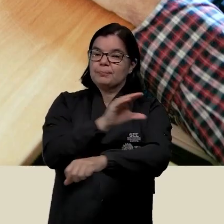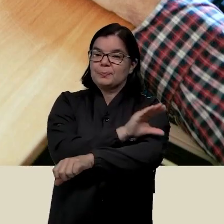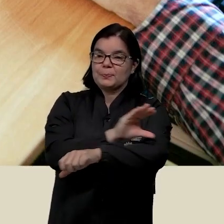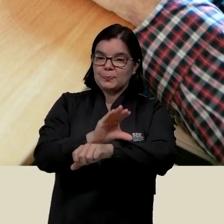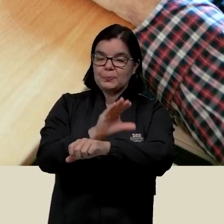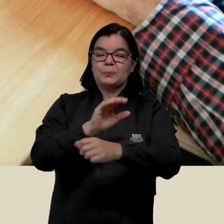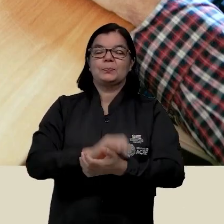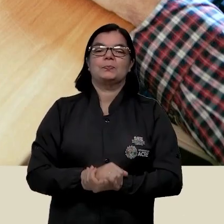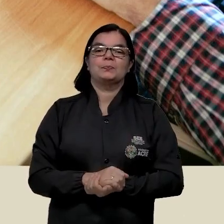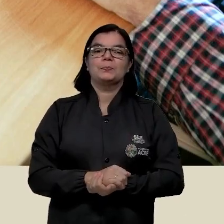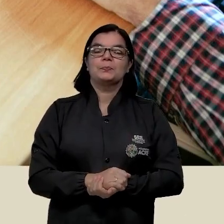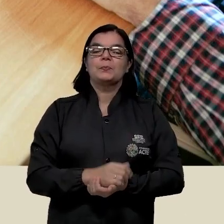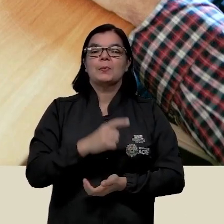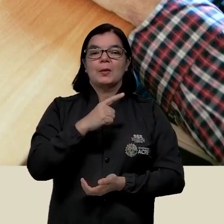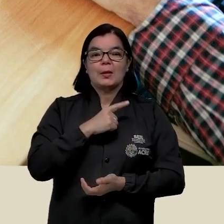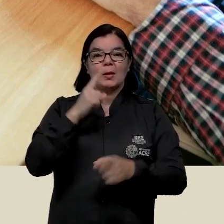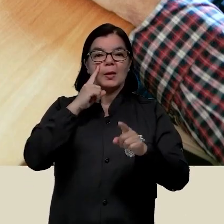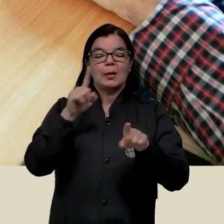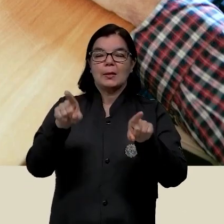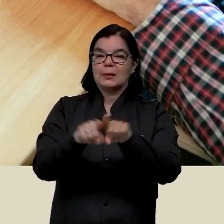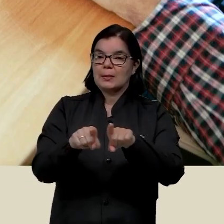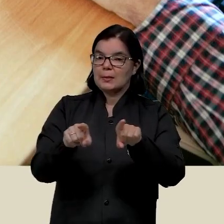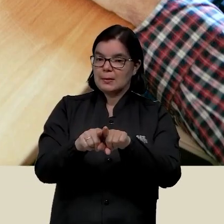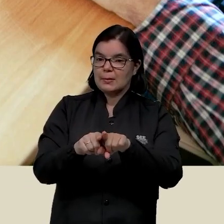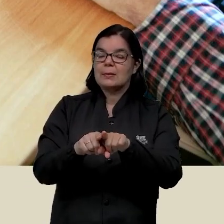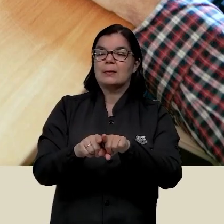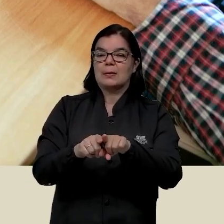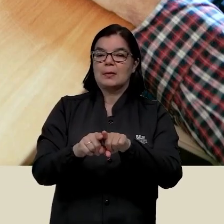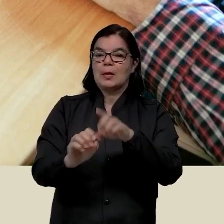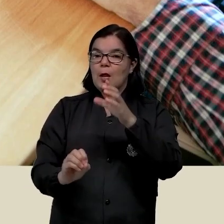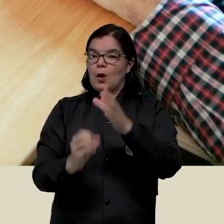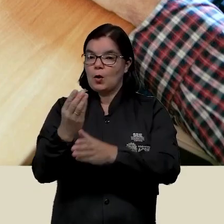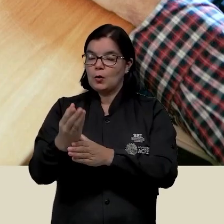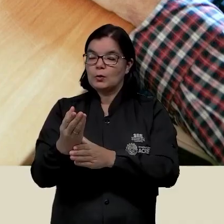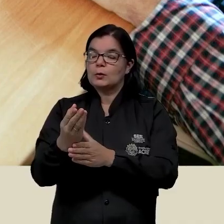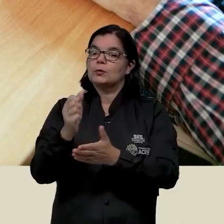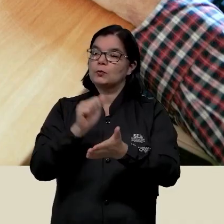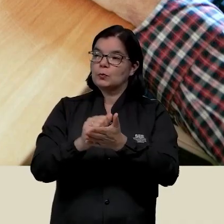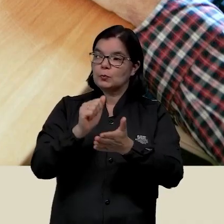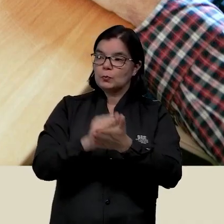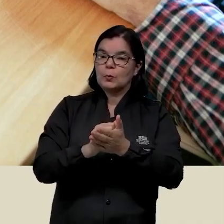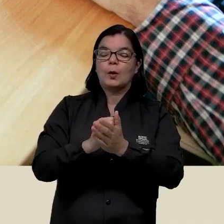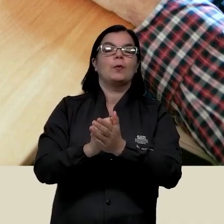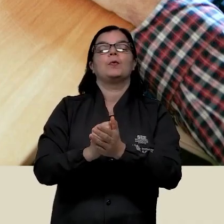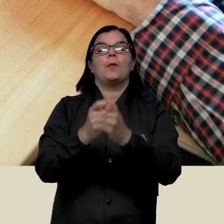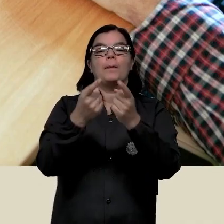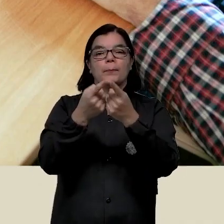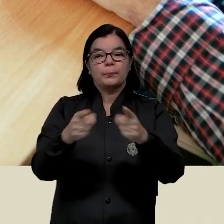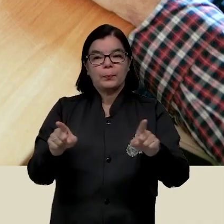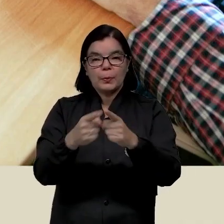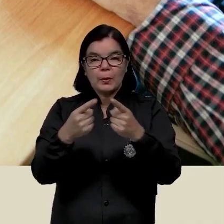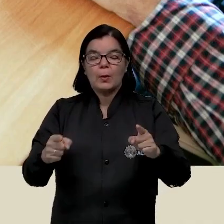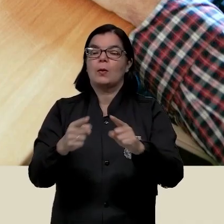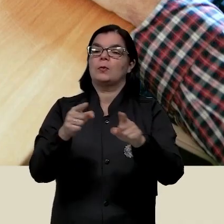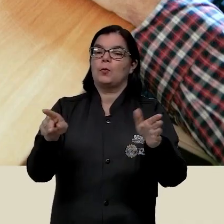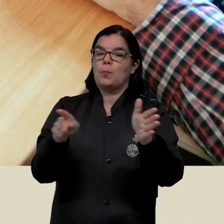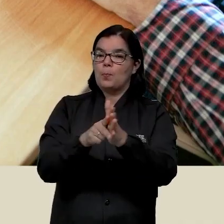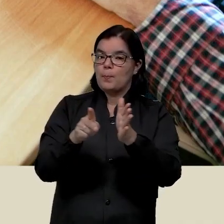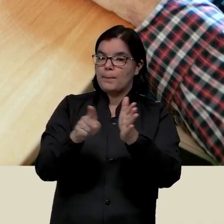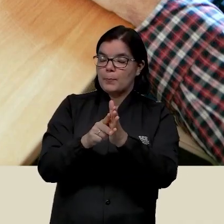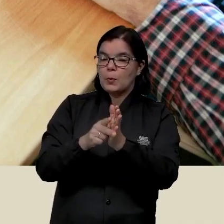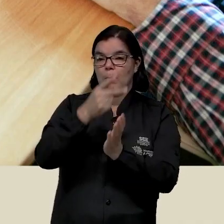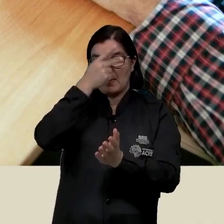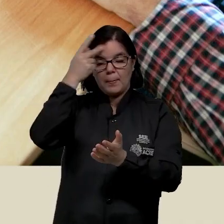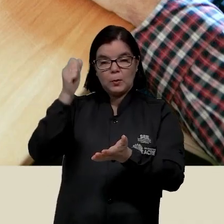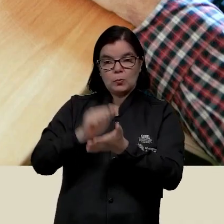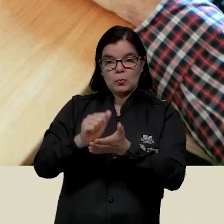cultura. Então, a composição autoral, ela é uma criação musical original, feita pelo próprio autor ou